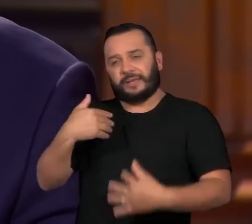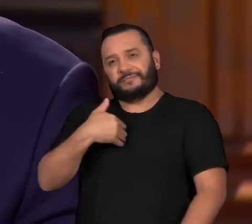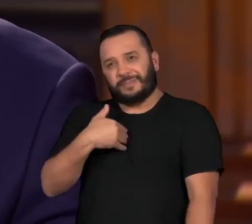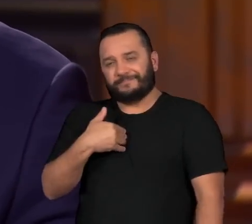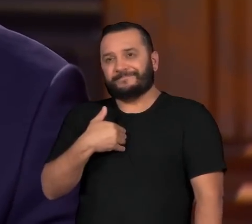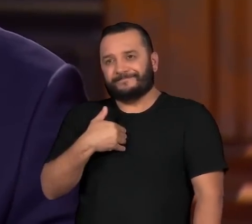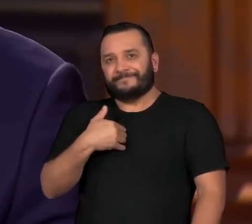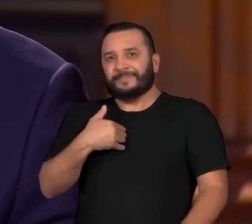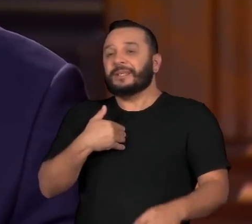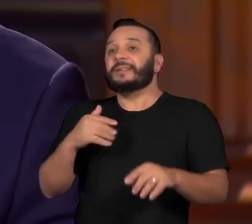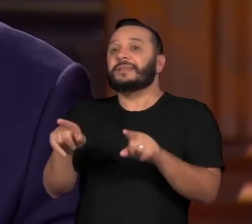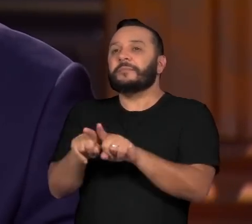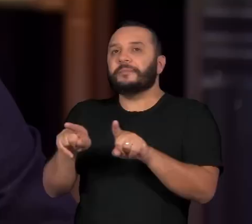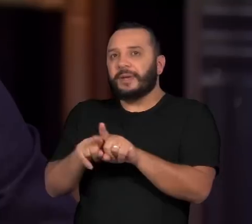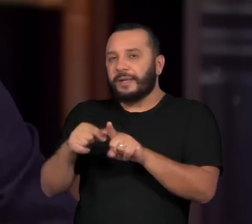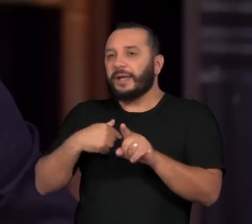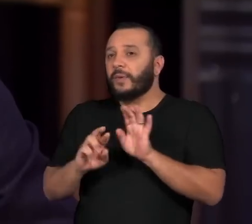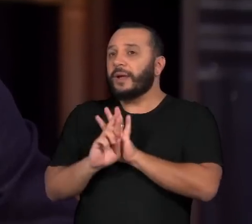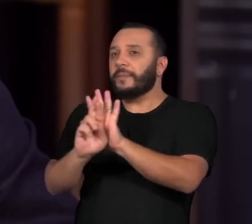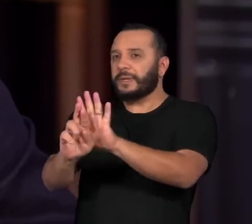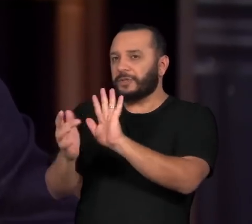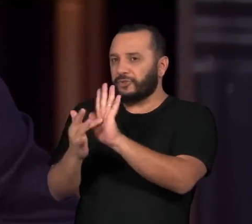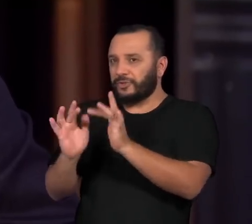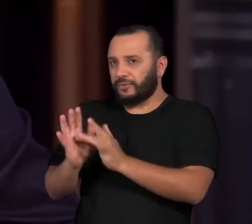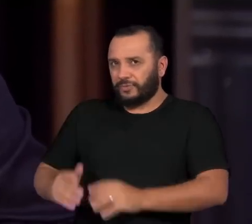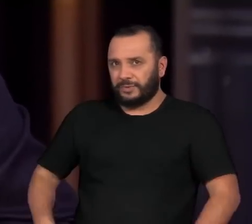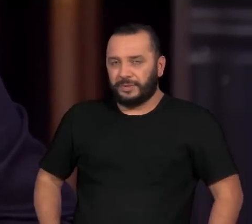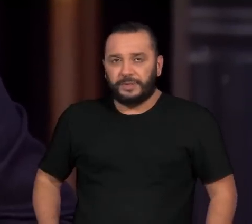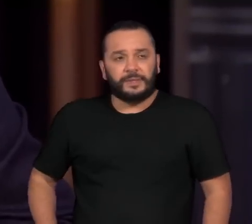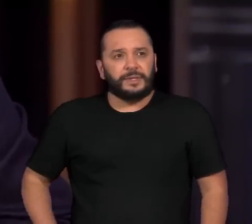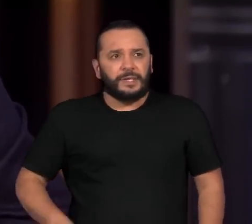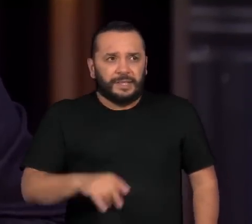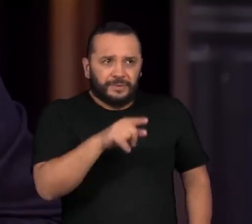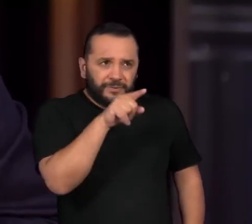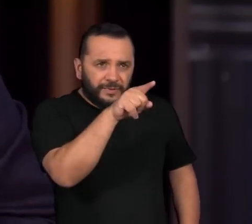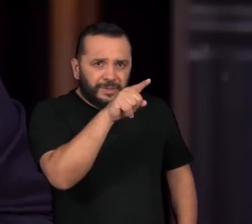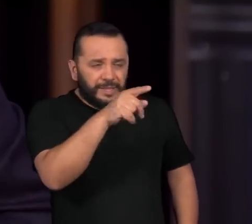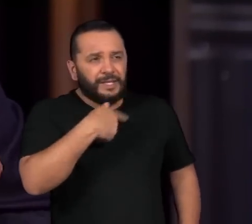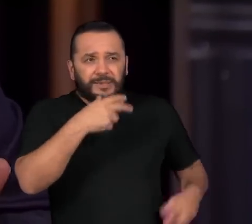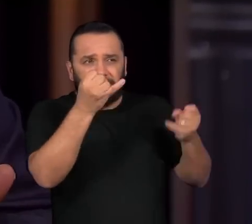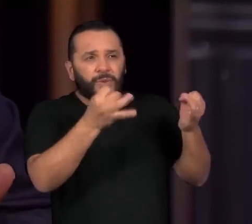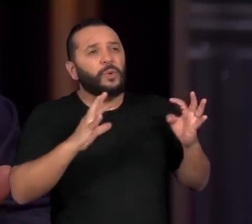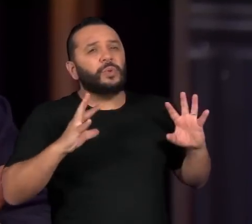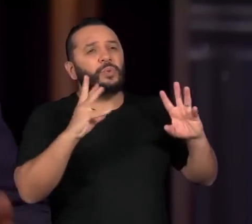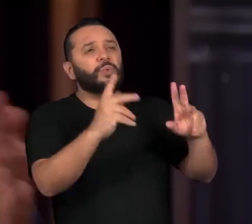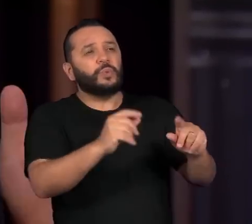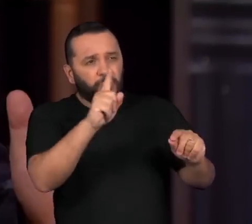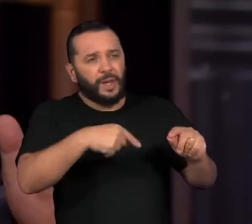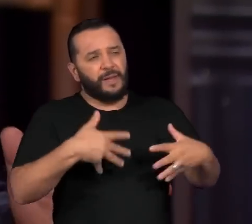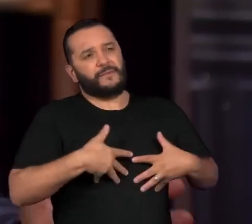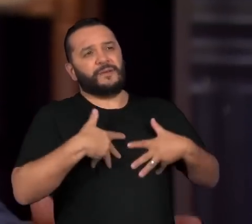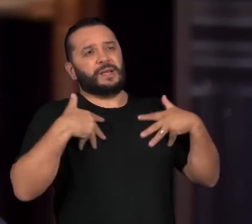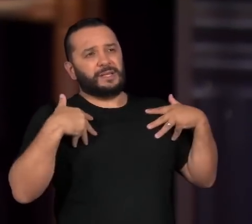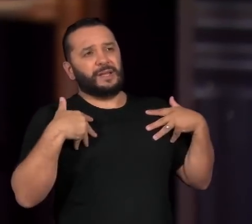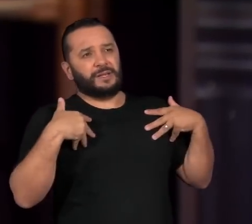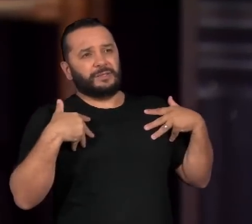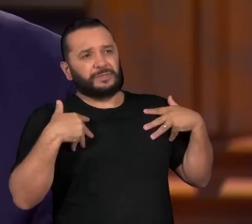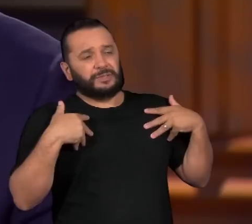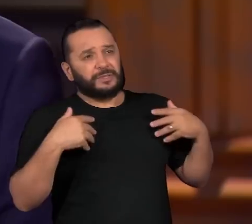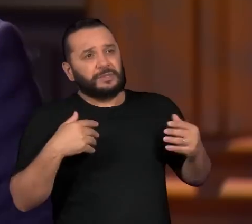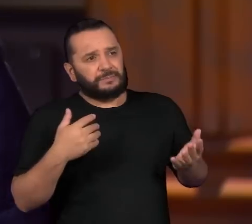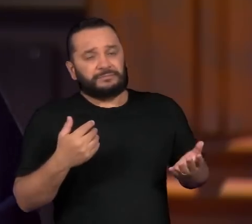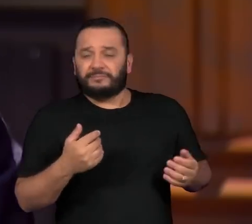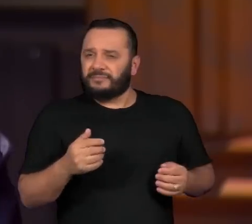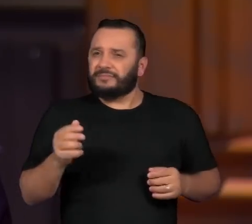e mensageiro de quem eu sou. Lá no Eclesiastes você falou, tudo é vaidade. Então, estamos trabalhando nesse